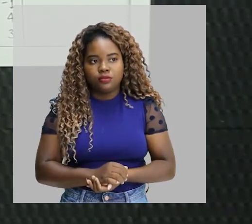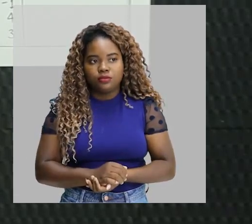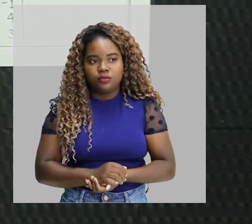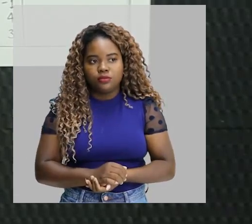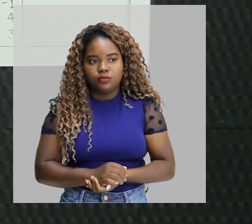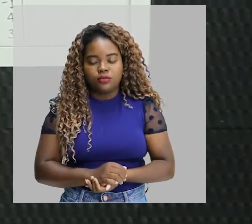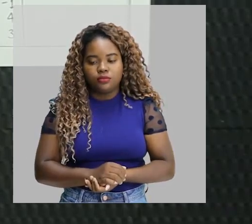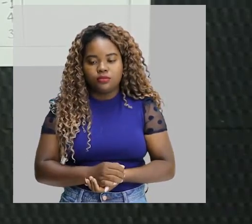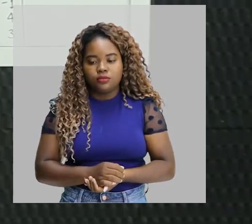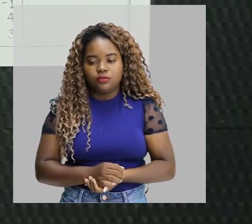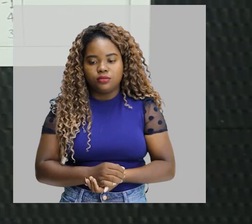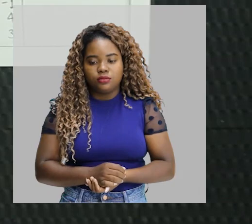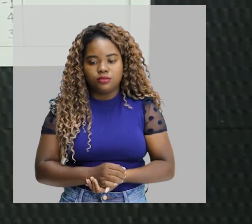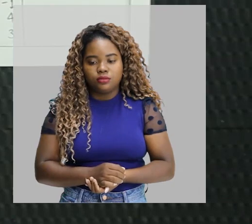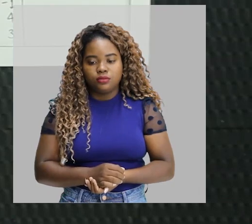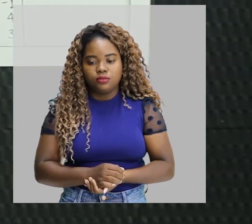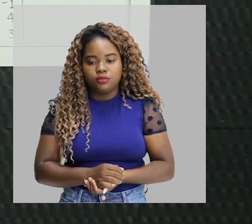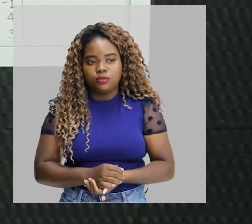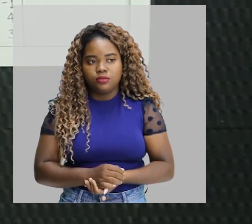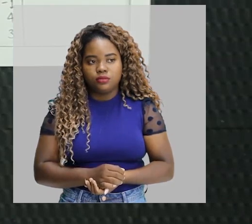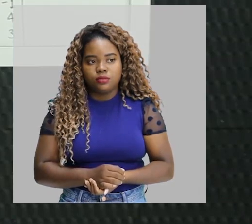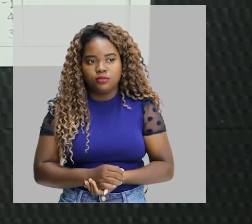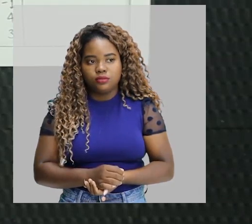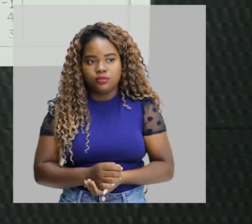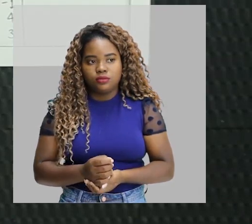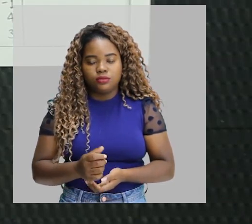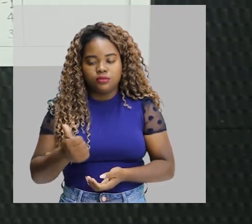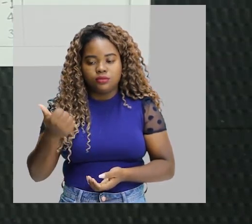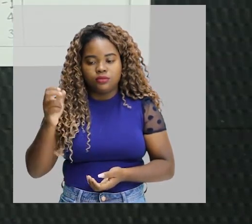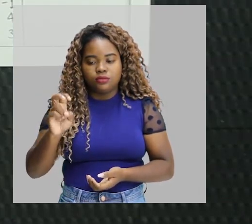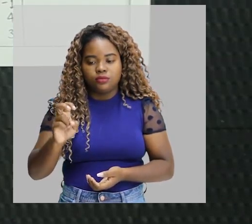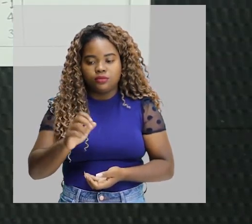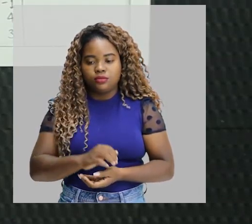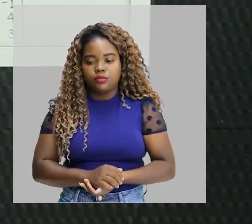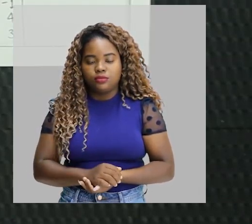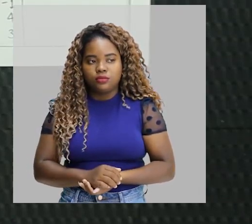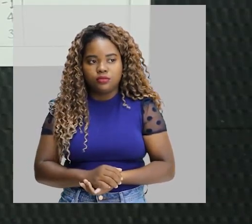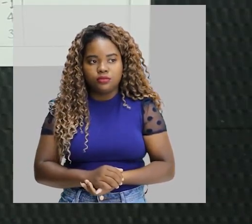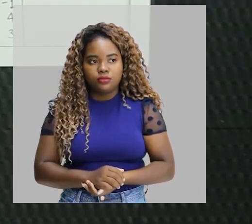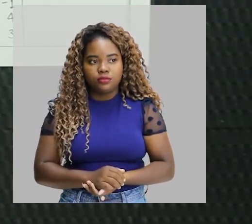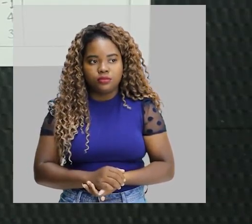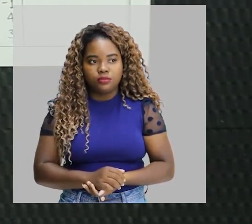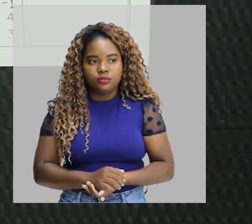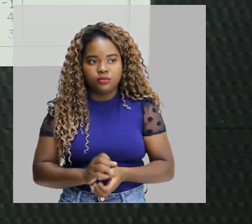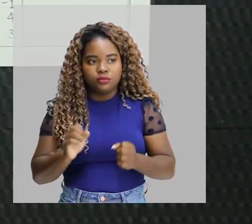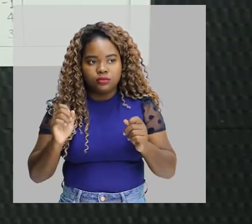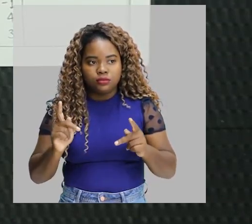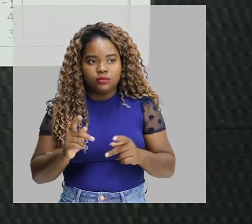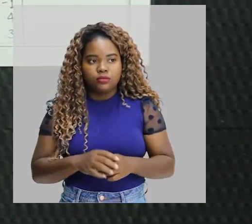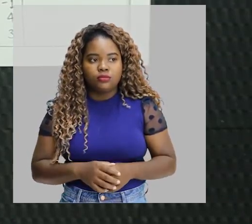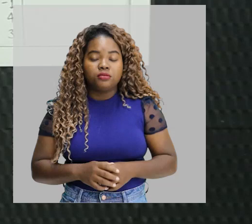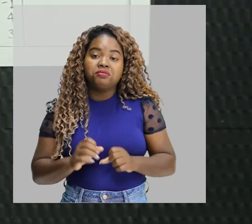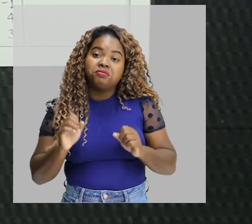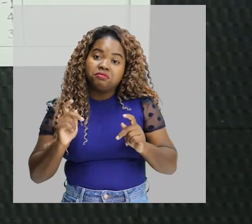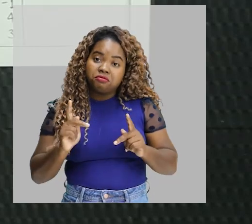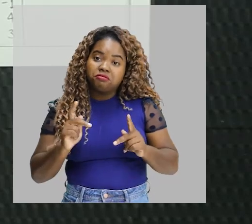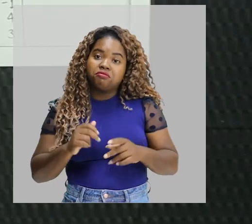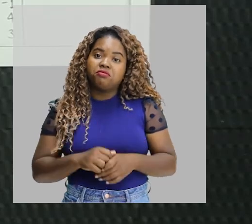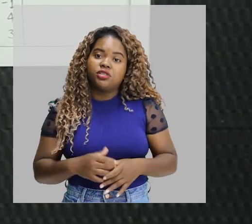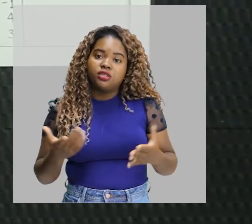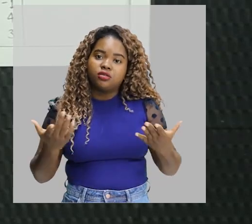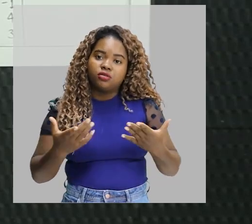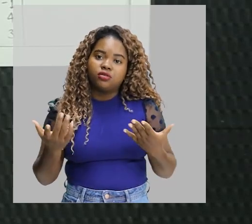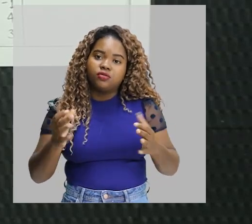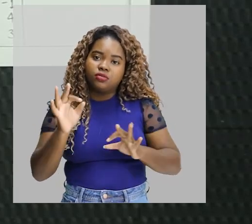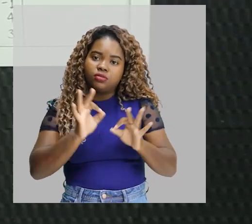mais 15 beleza certinho aí beleza vamos fazer agora